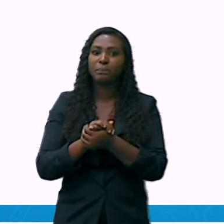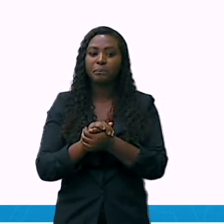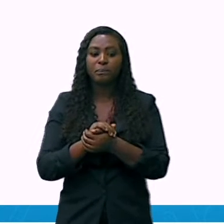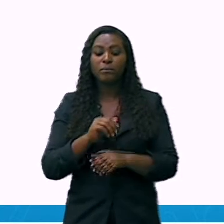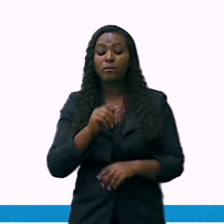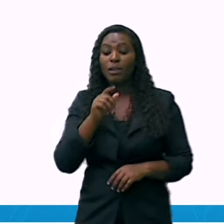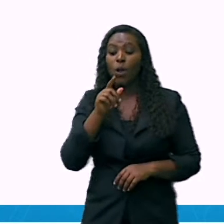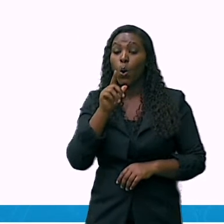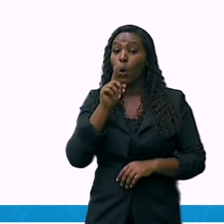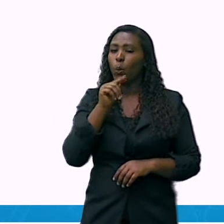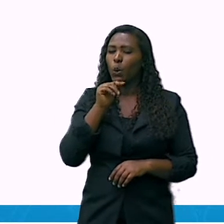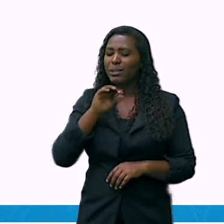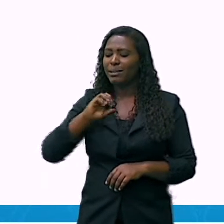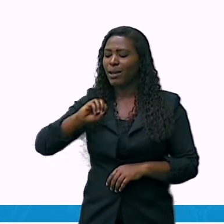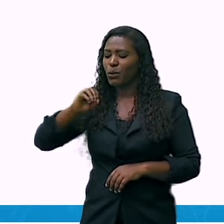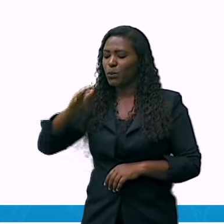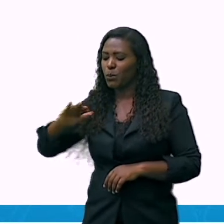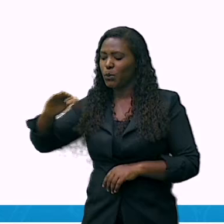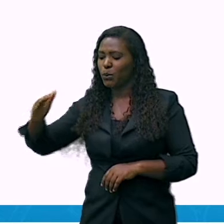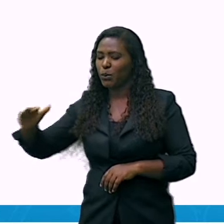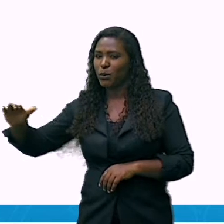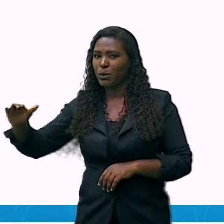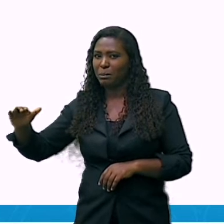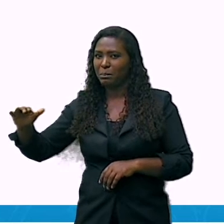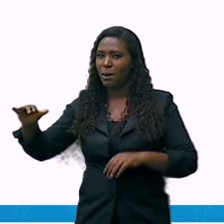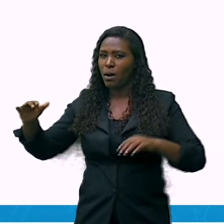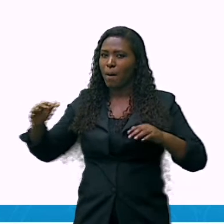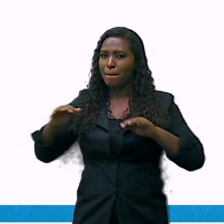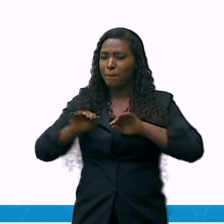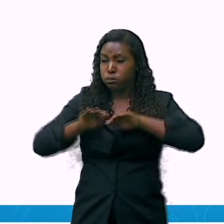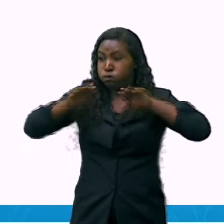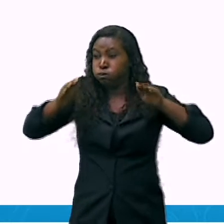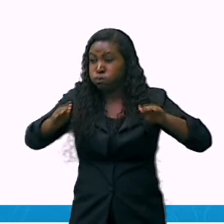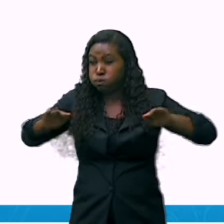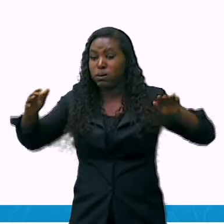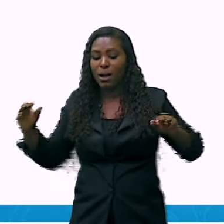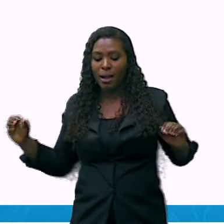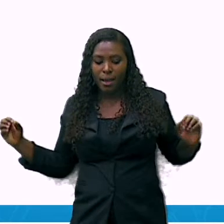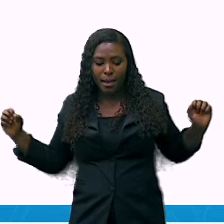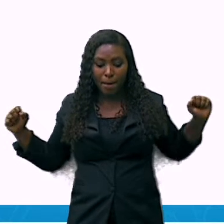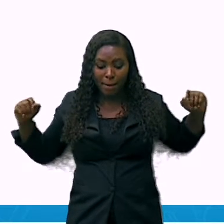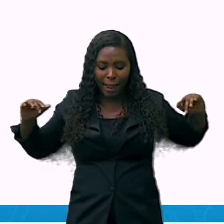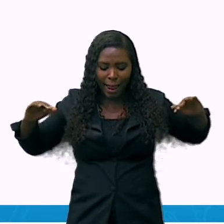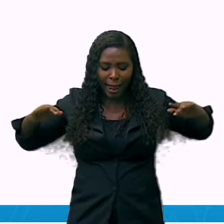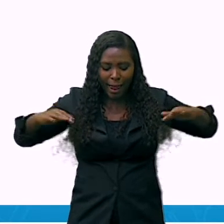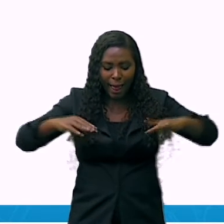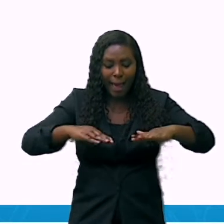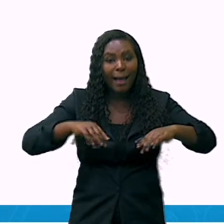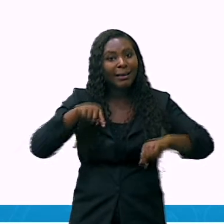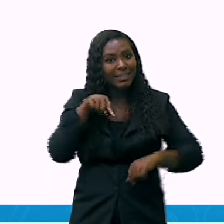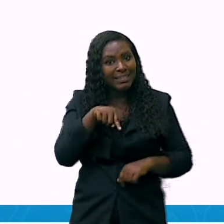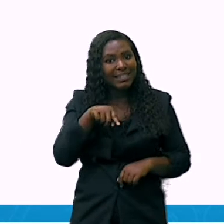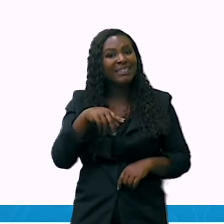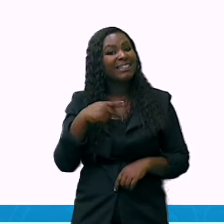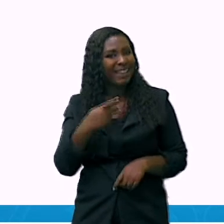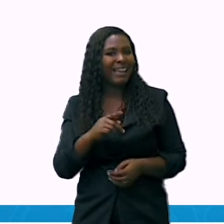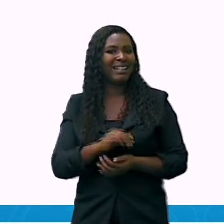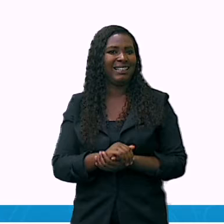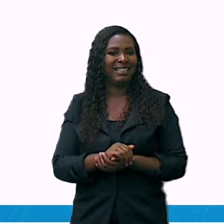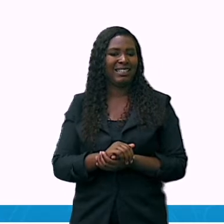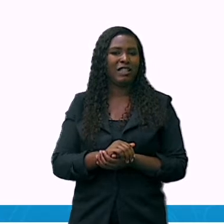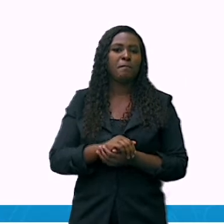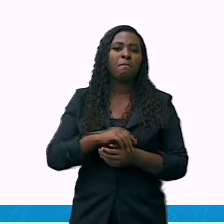oceanos Pacífico e Atlântico. Alguns pontos apresentam temperaturas que